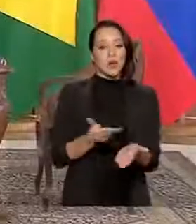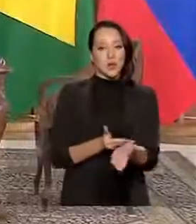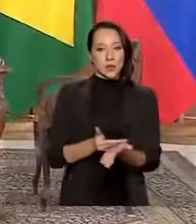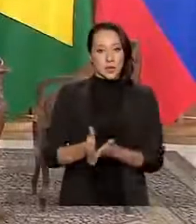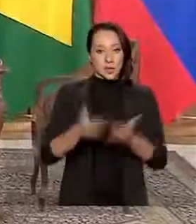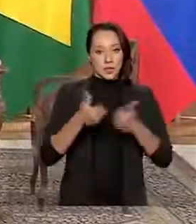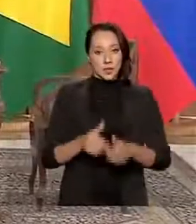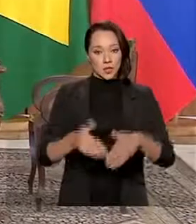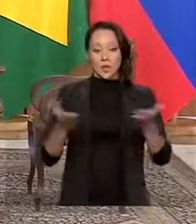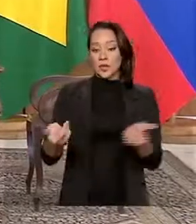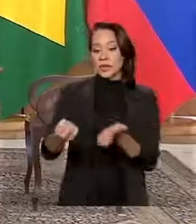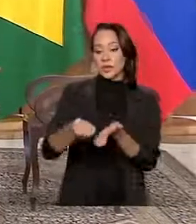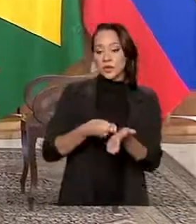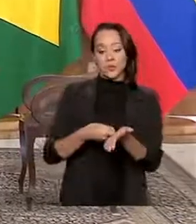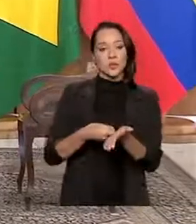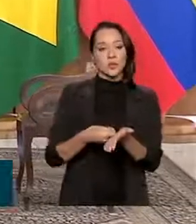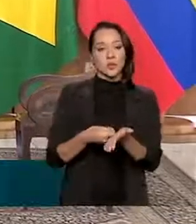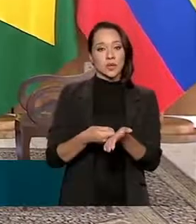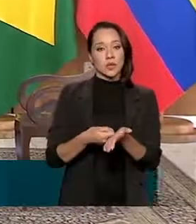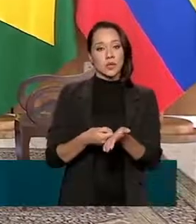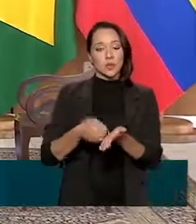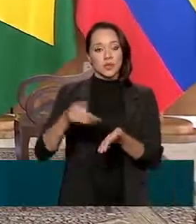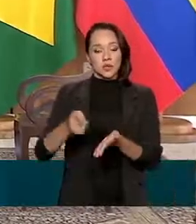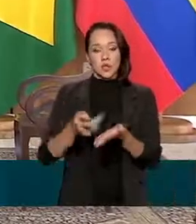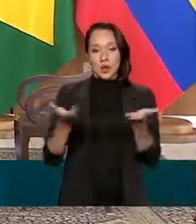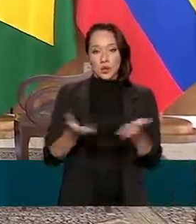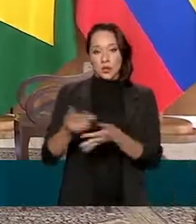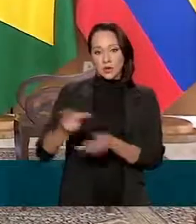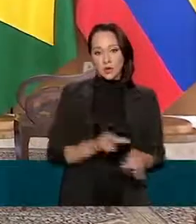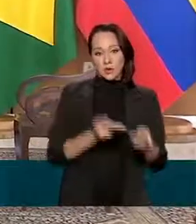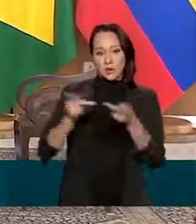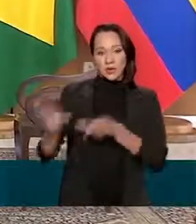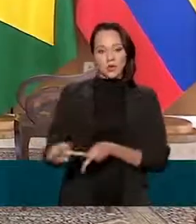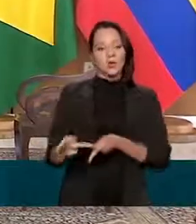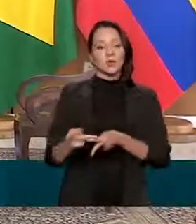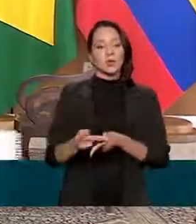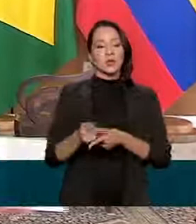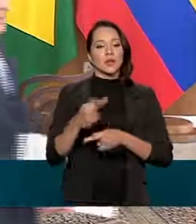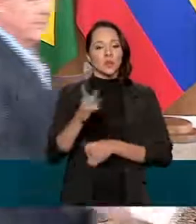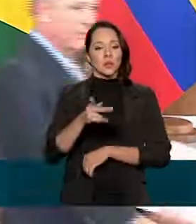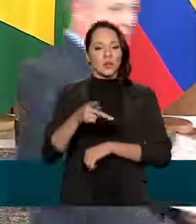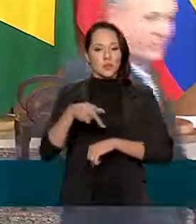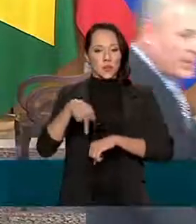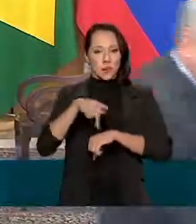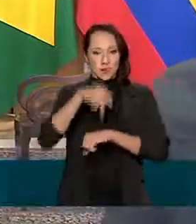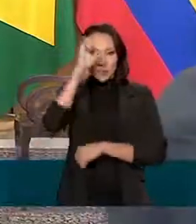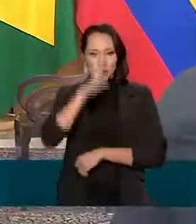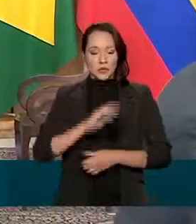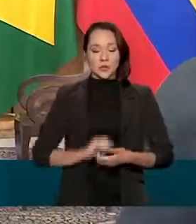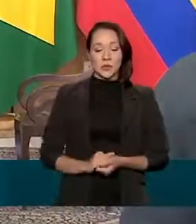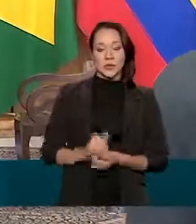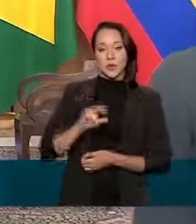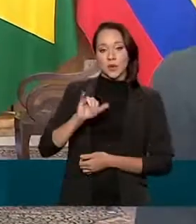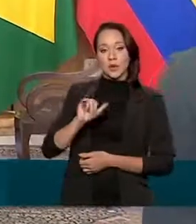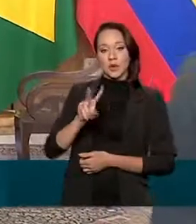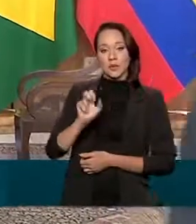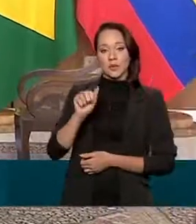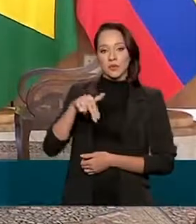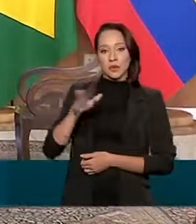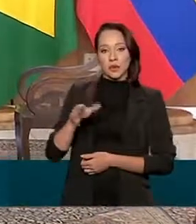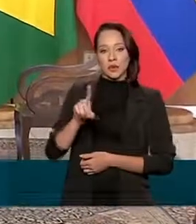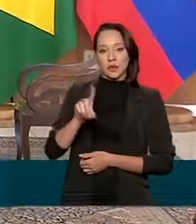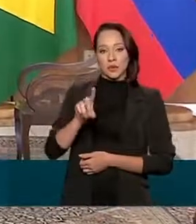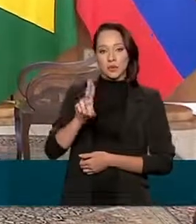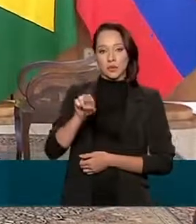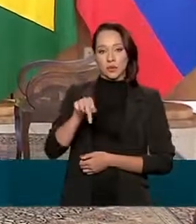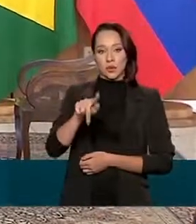a cerimônia de assinatura de atos por ocasião da visita de Estado ao Brasil do Senhor Ivan Duque